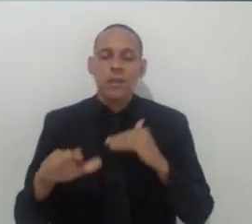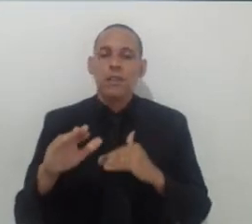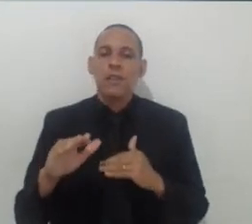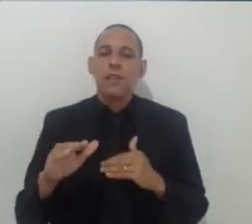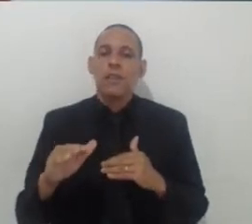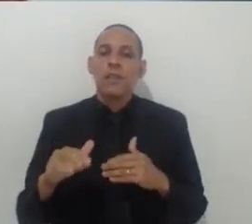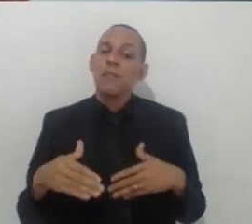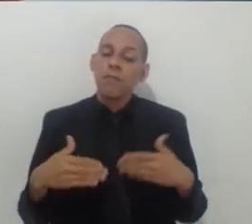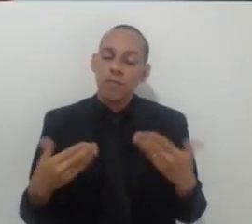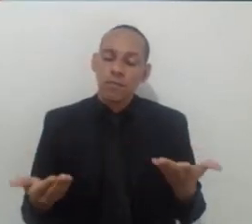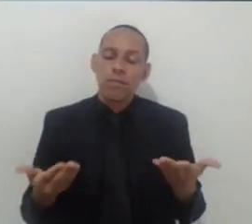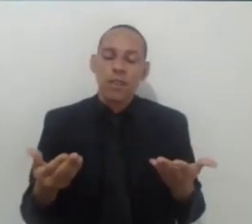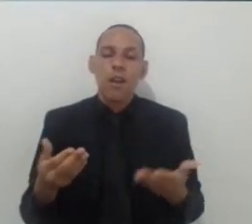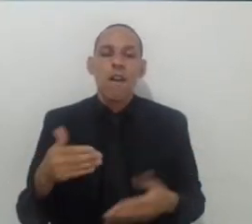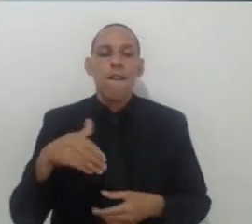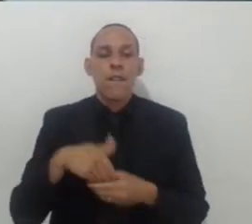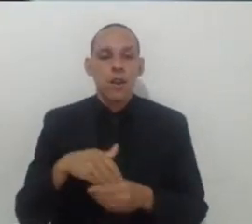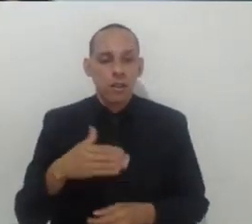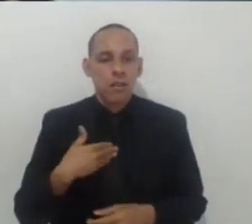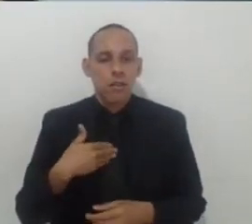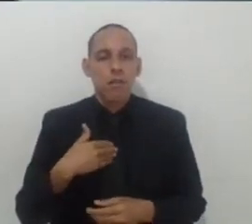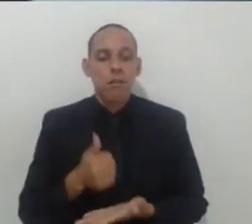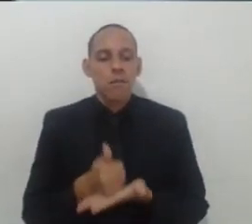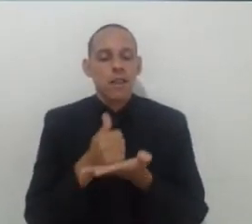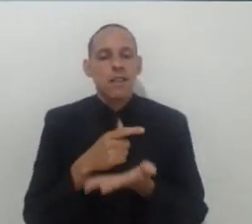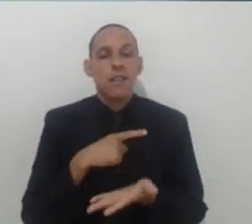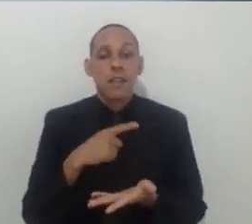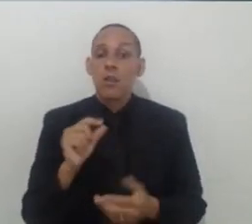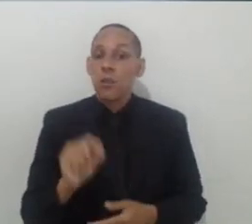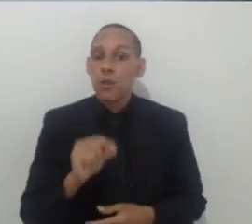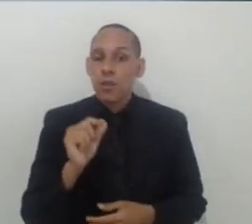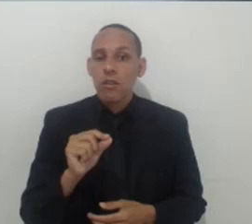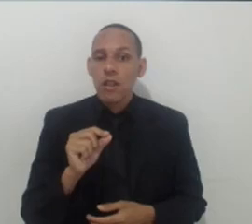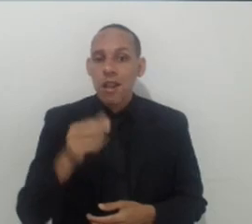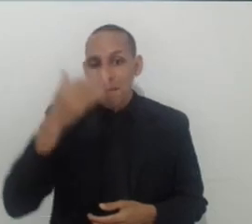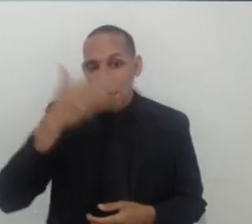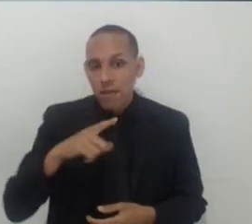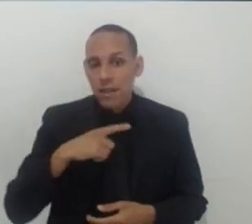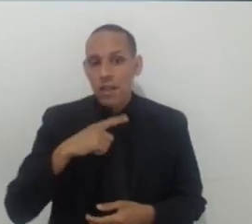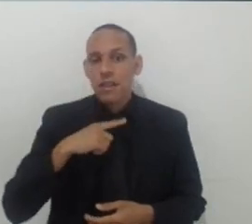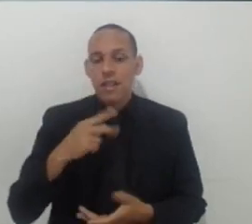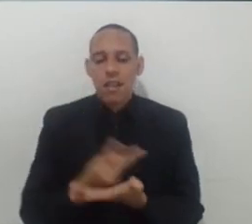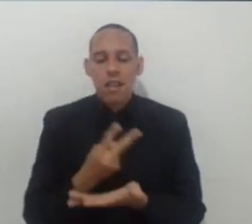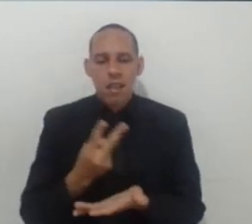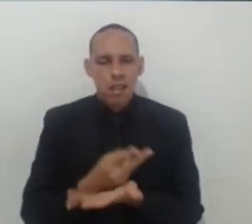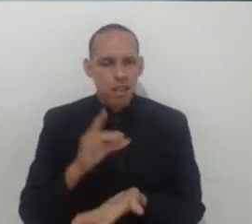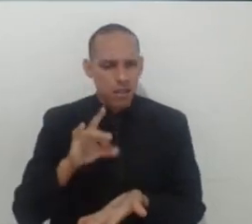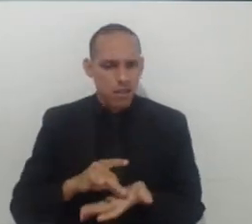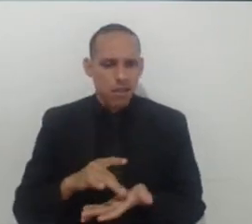é fundamentado de que não há prova do erro de fato a justificar